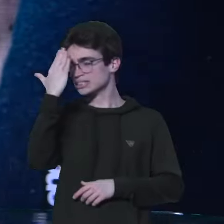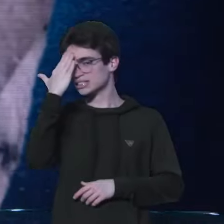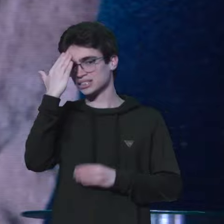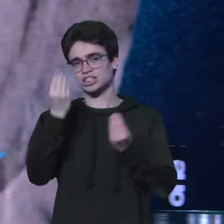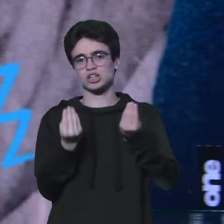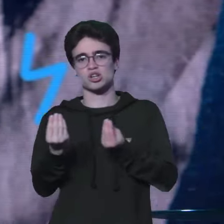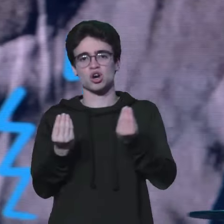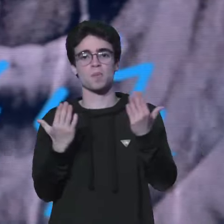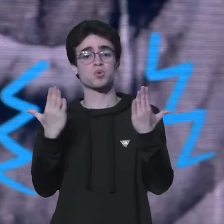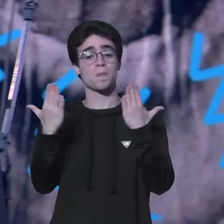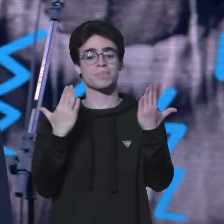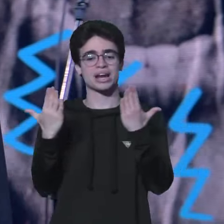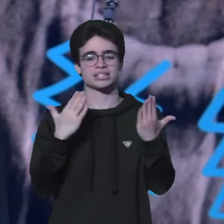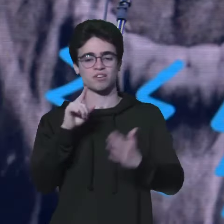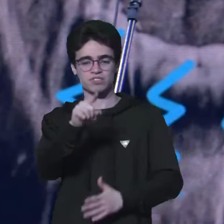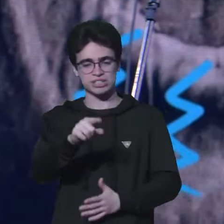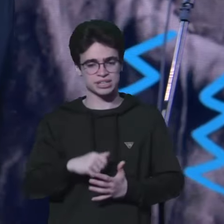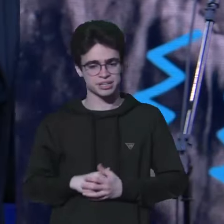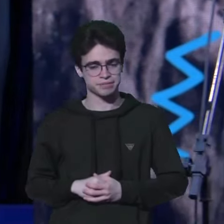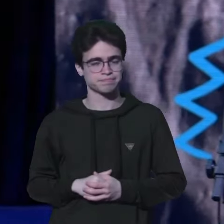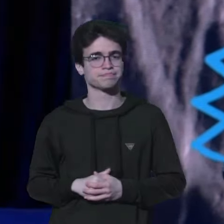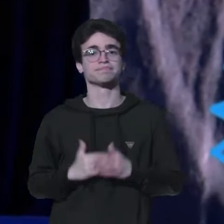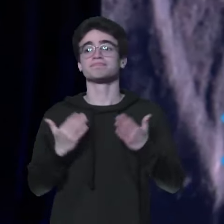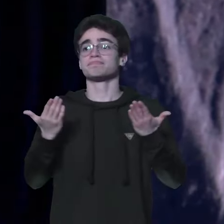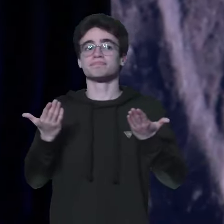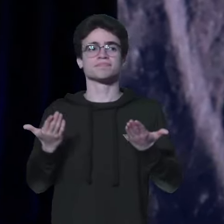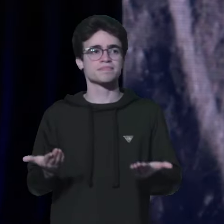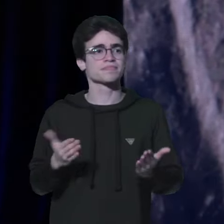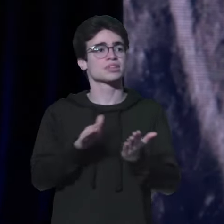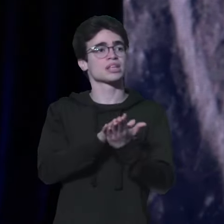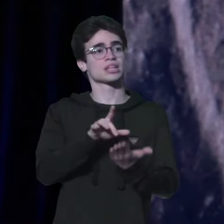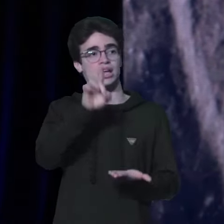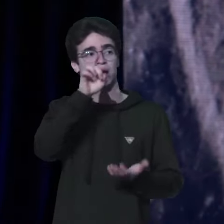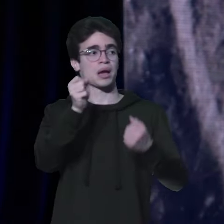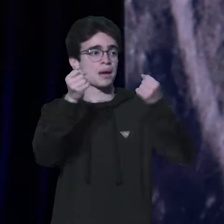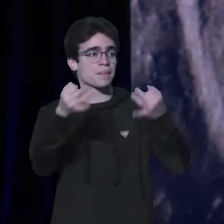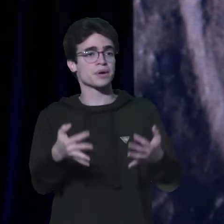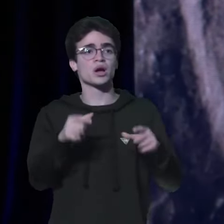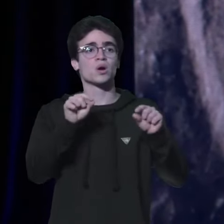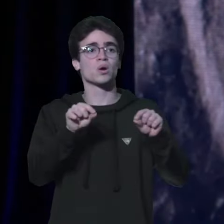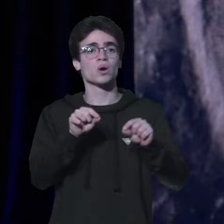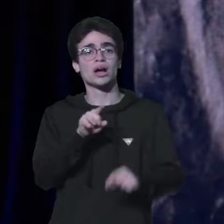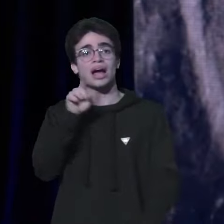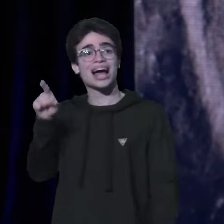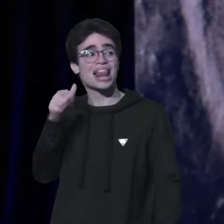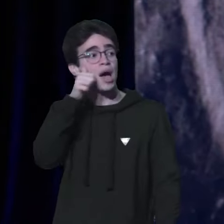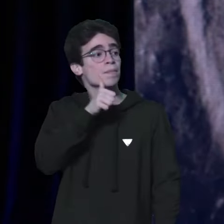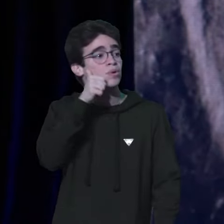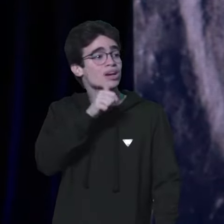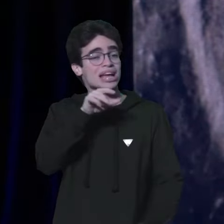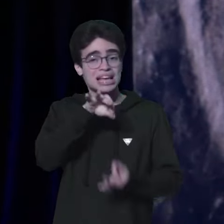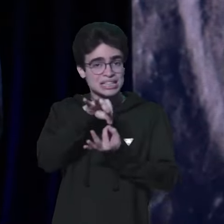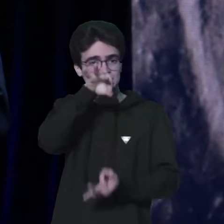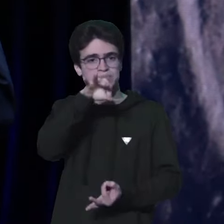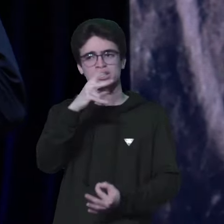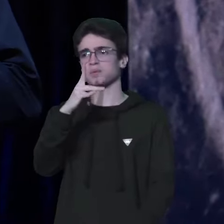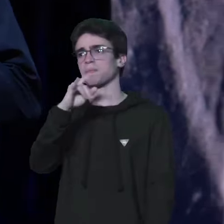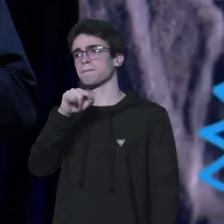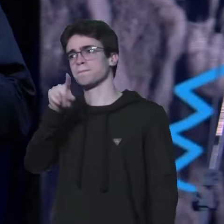você. A Bíblia diz que aquela mulher estava com o espírito de Piton. O que